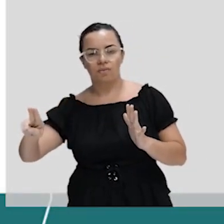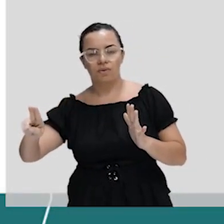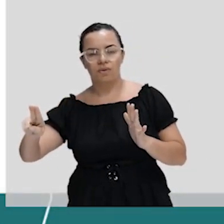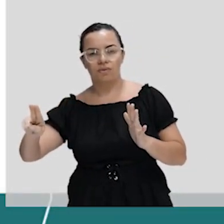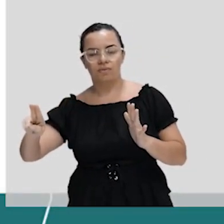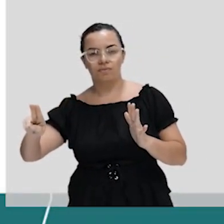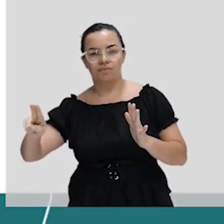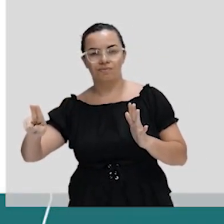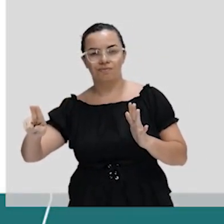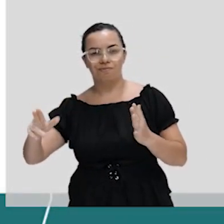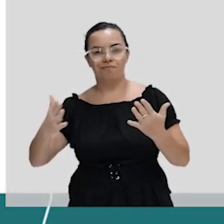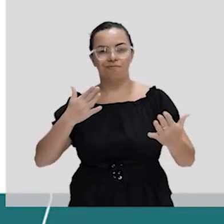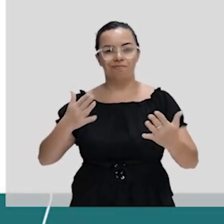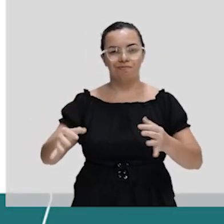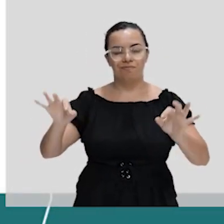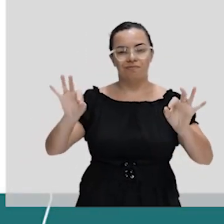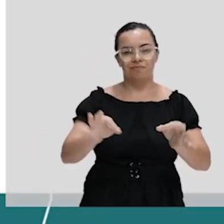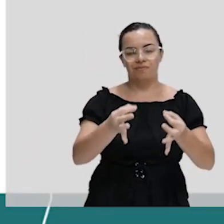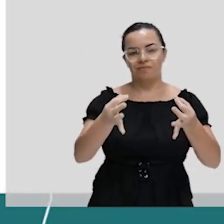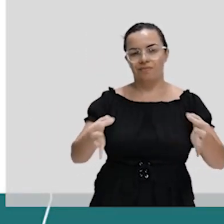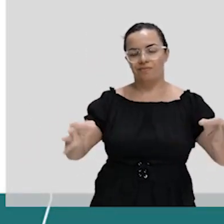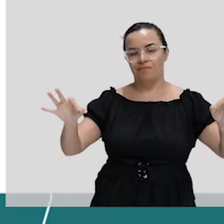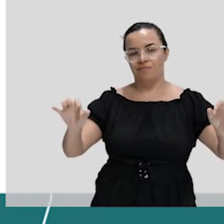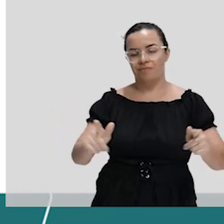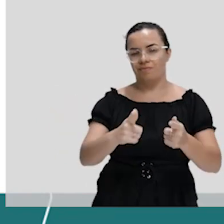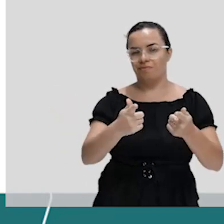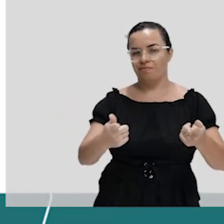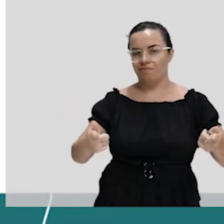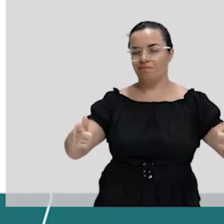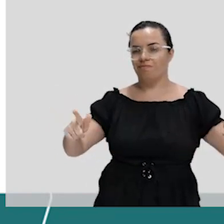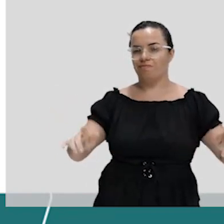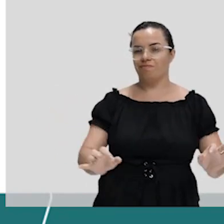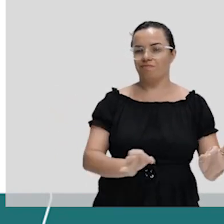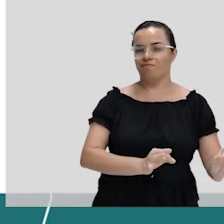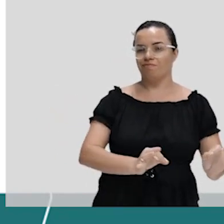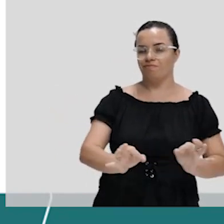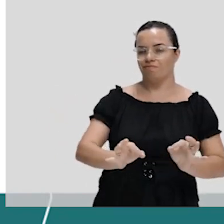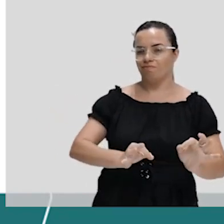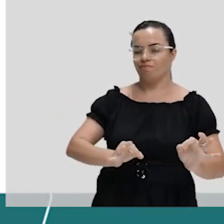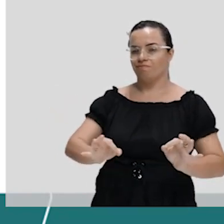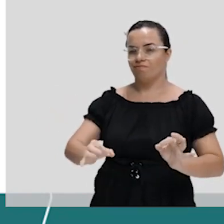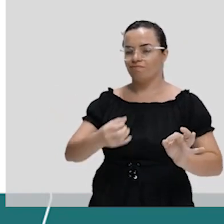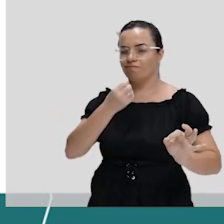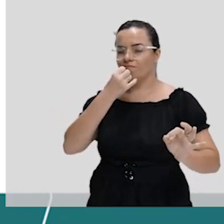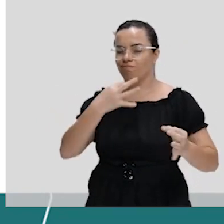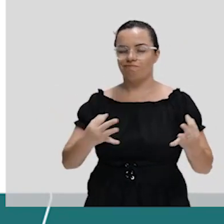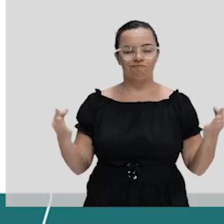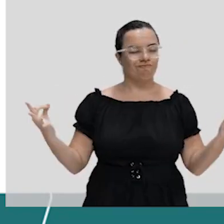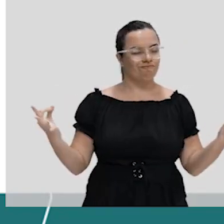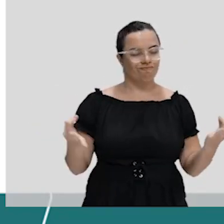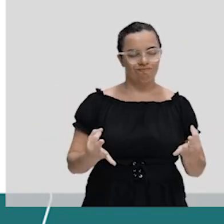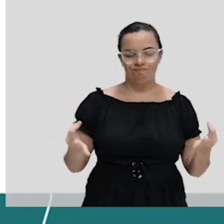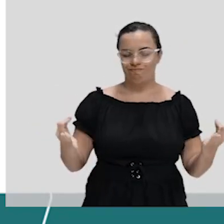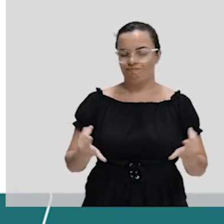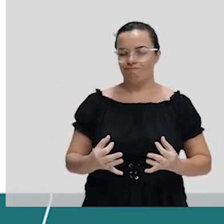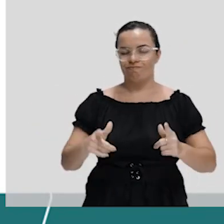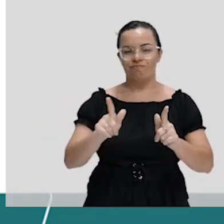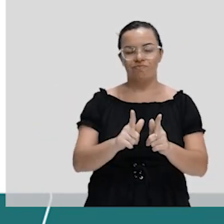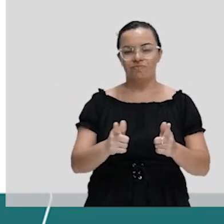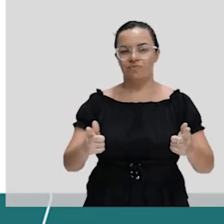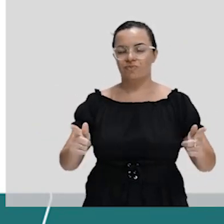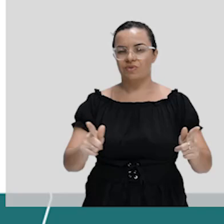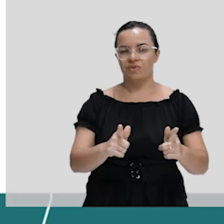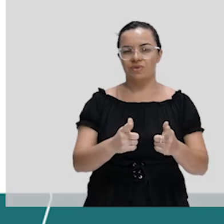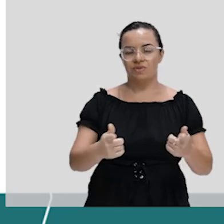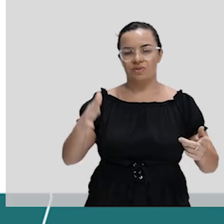O maestro faz isso e os músicos entram na sintonia, né, do tempo musical e dá